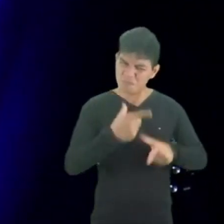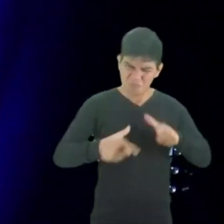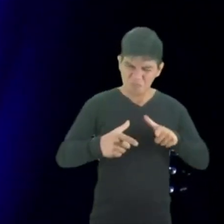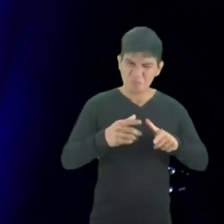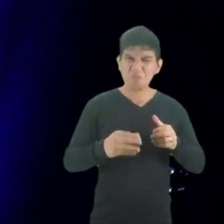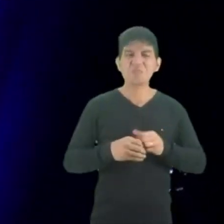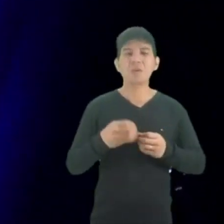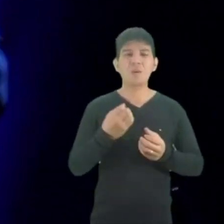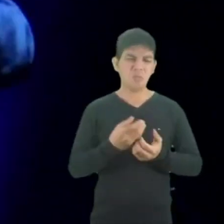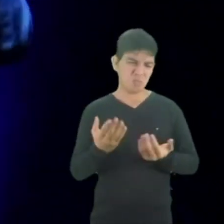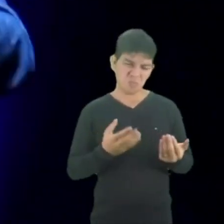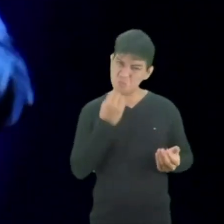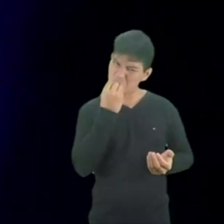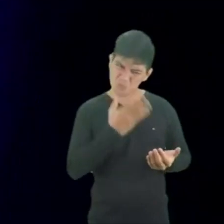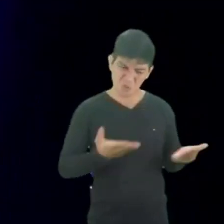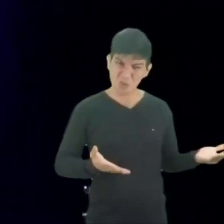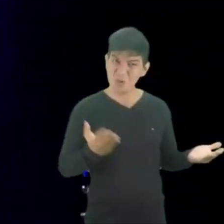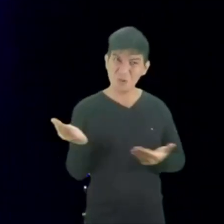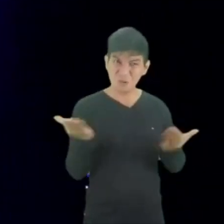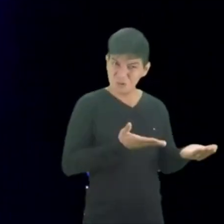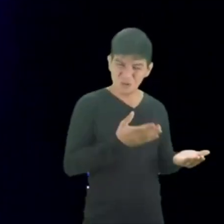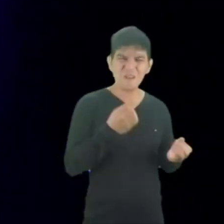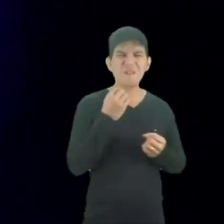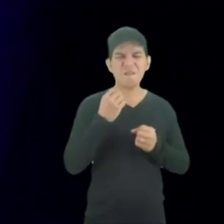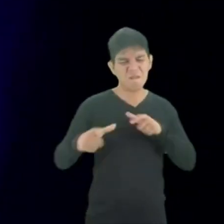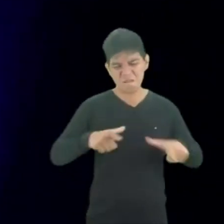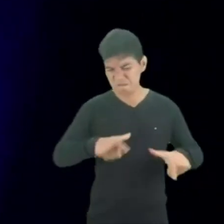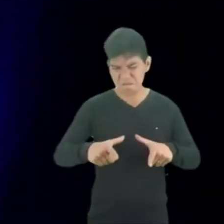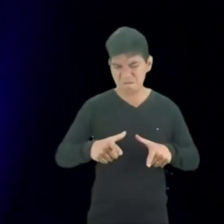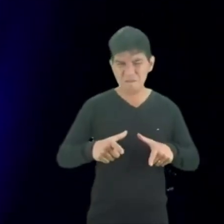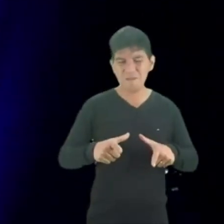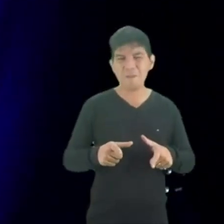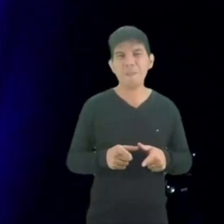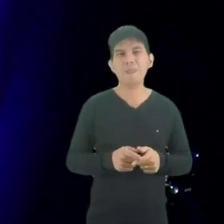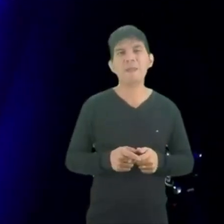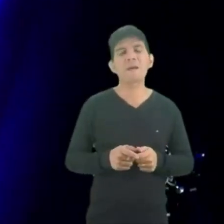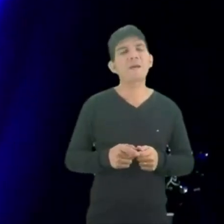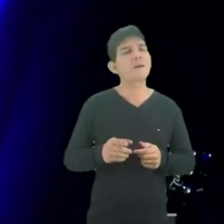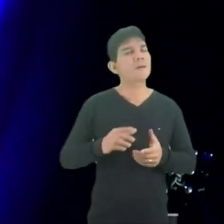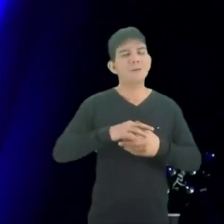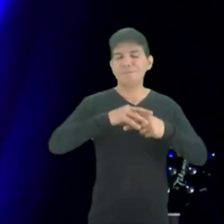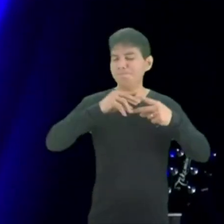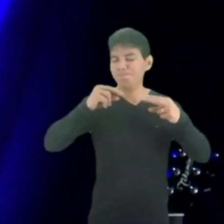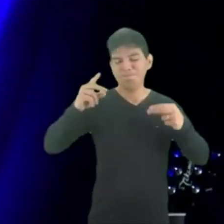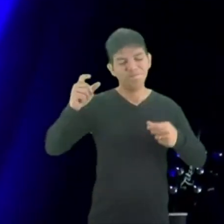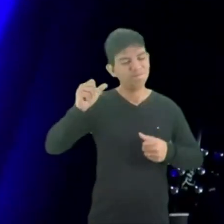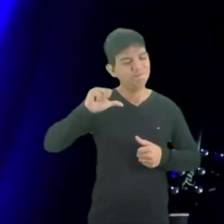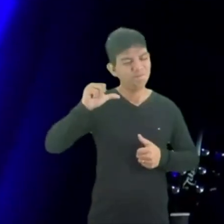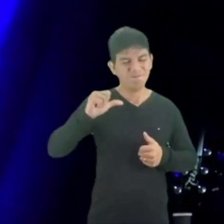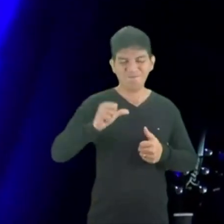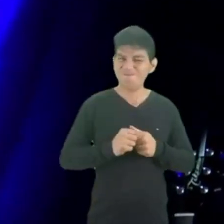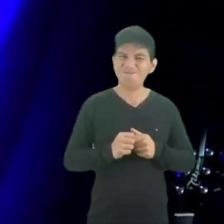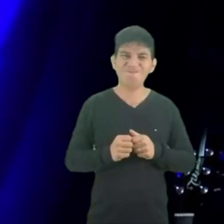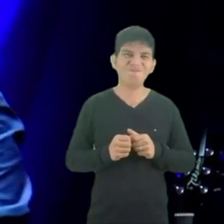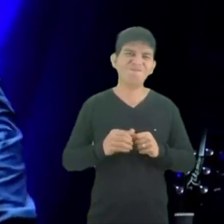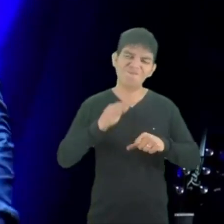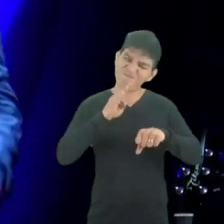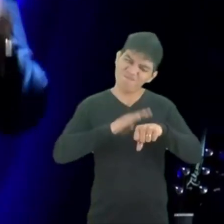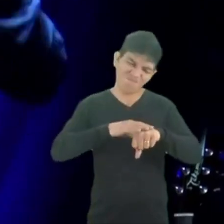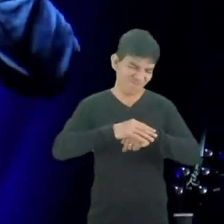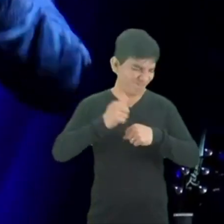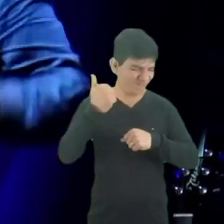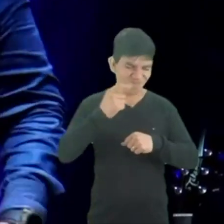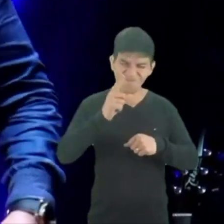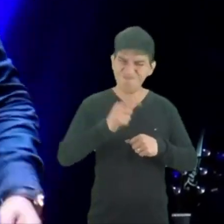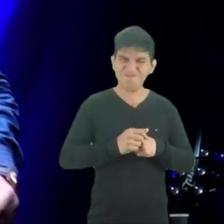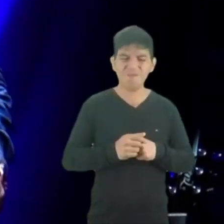à disposição daquela empresa e parece que as coisas não melhoram lá, você acaba sendo perseguido e